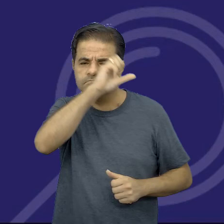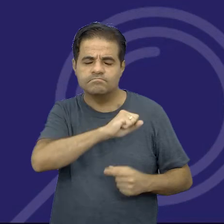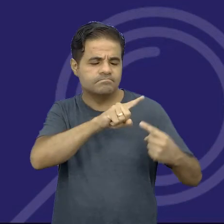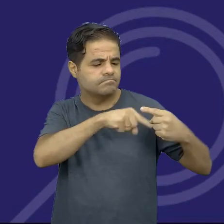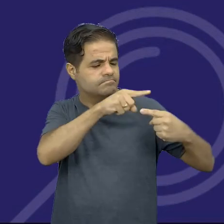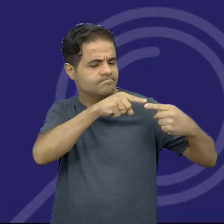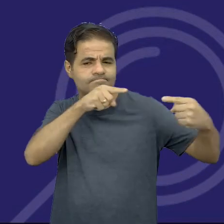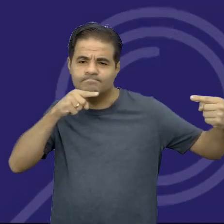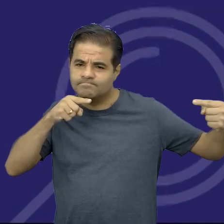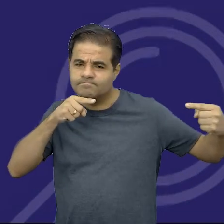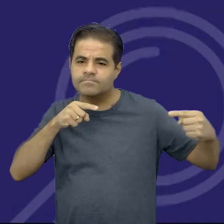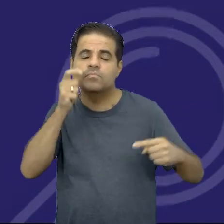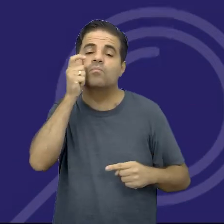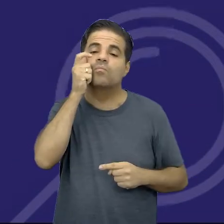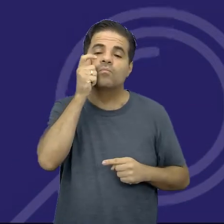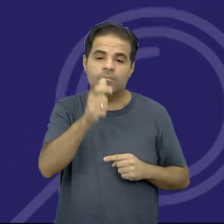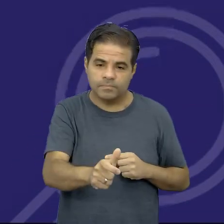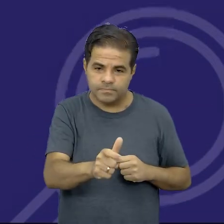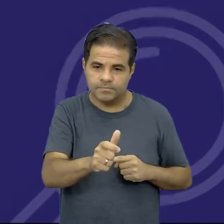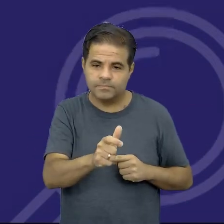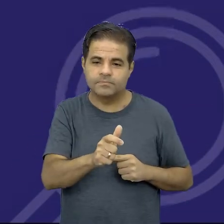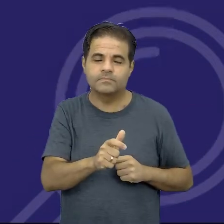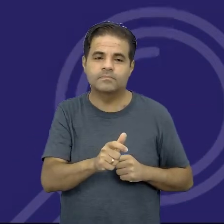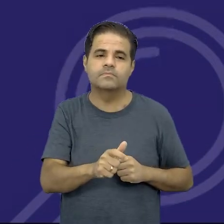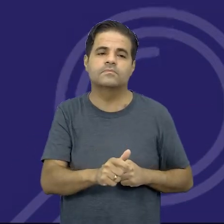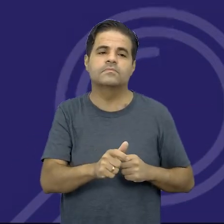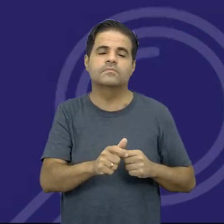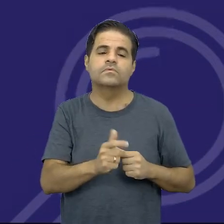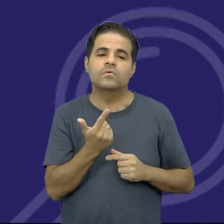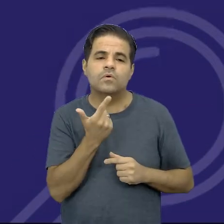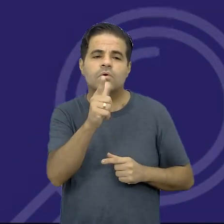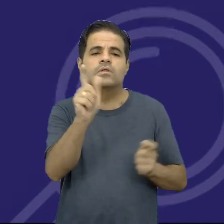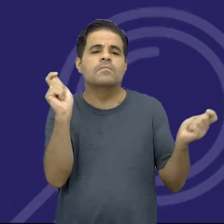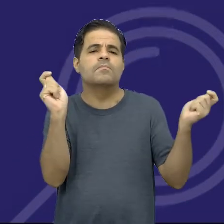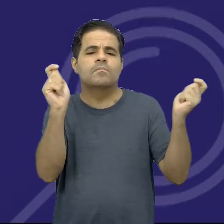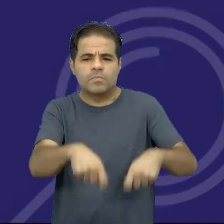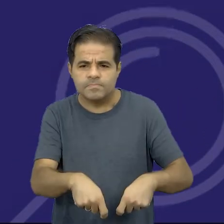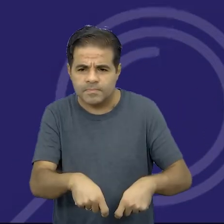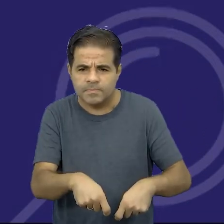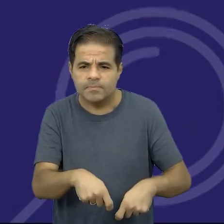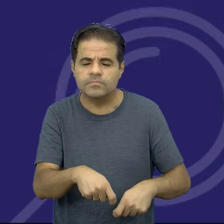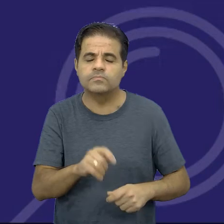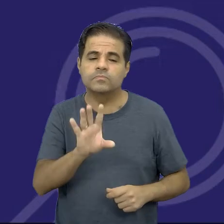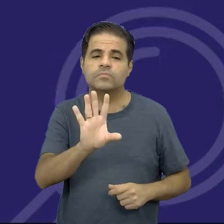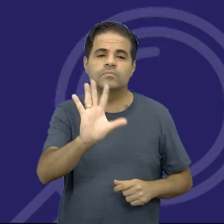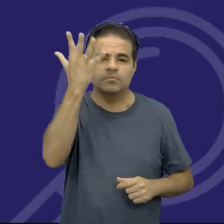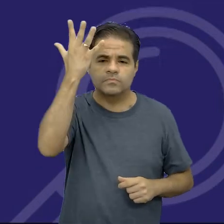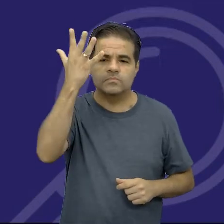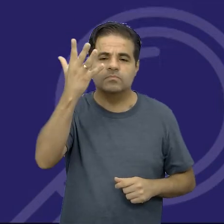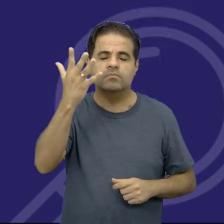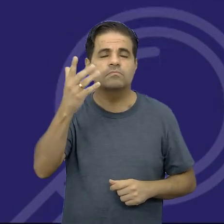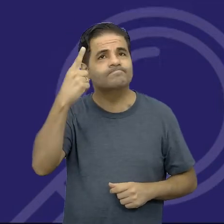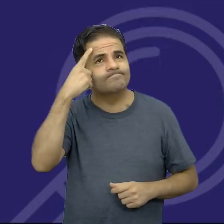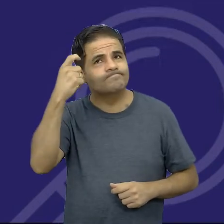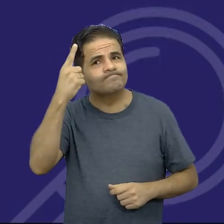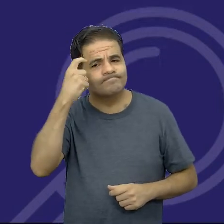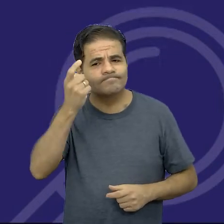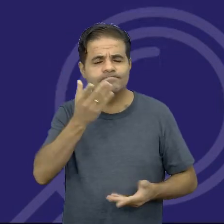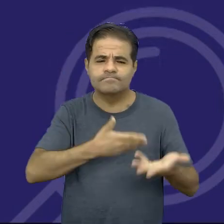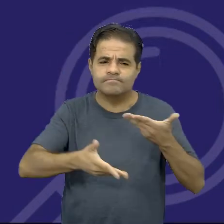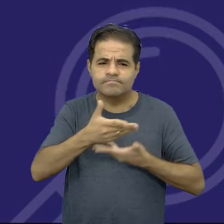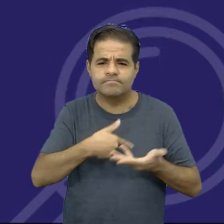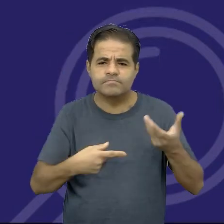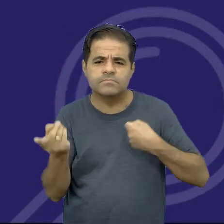espiral? Interessante, né? Uma outra possibilidade que poderá ser complementar a essa